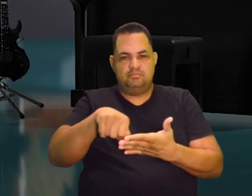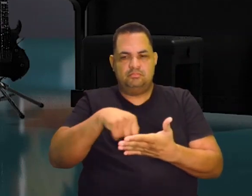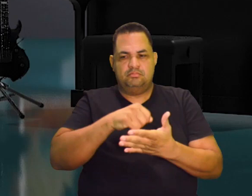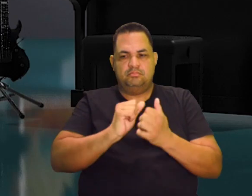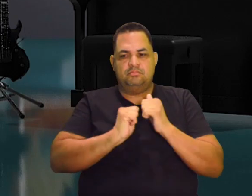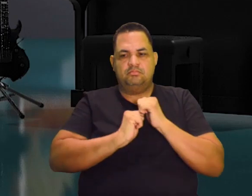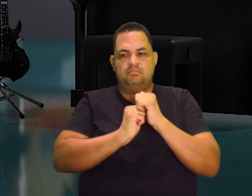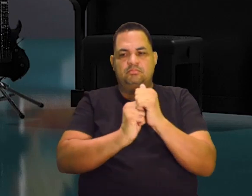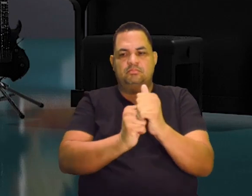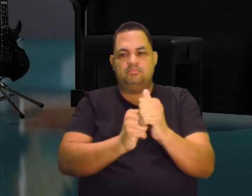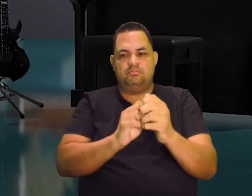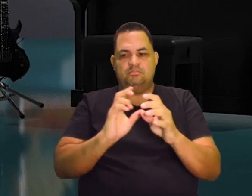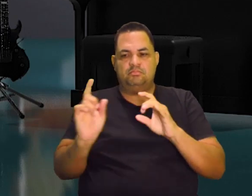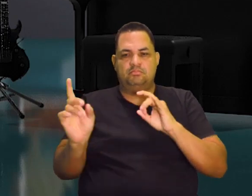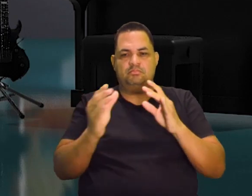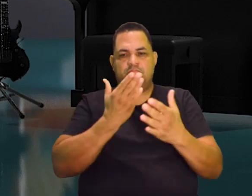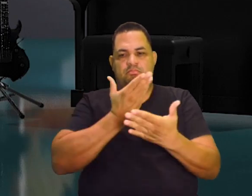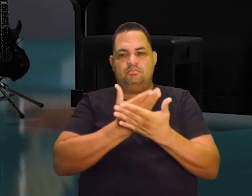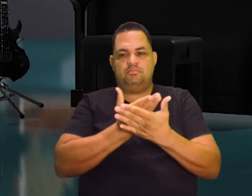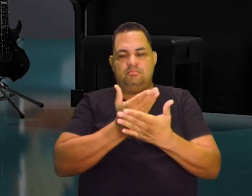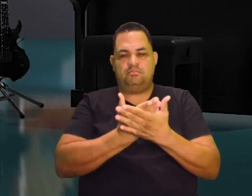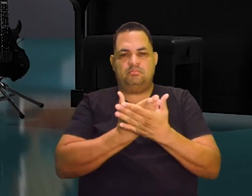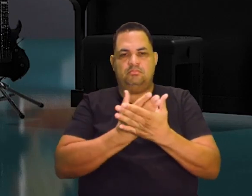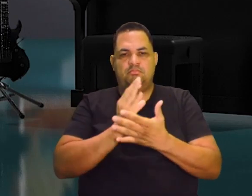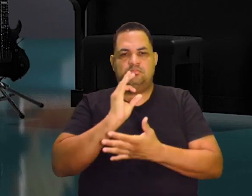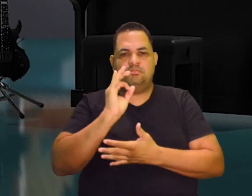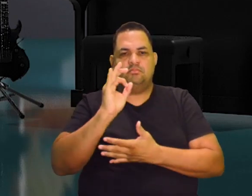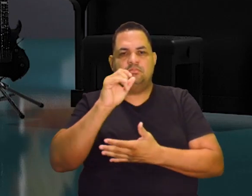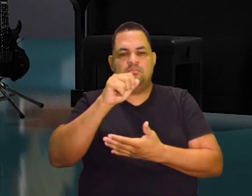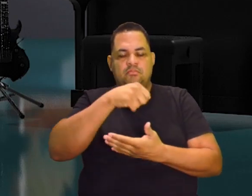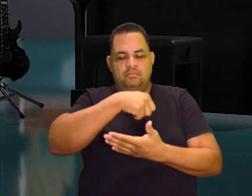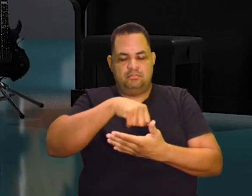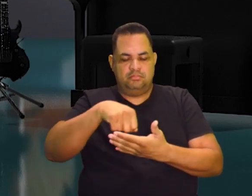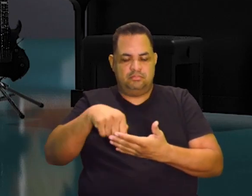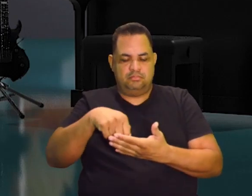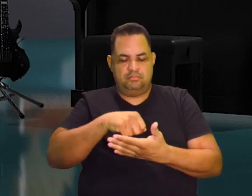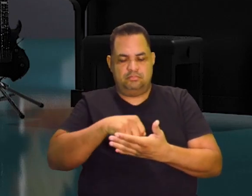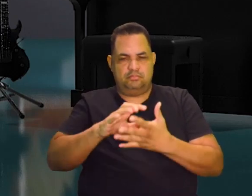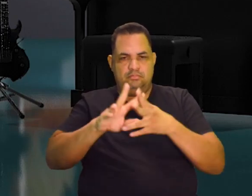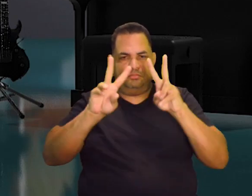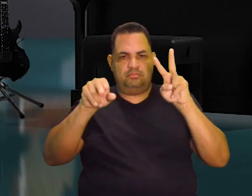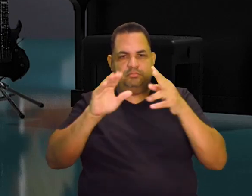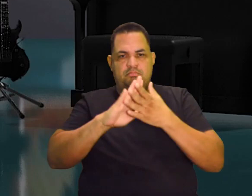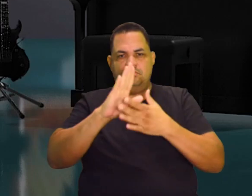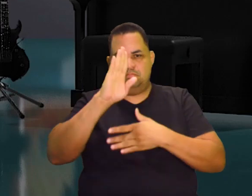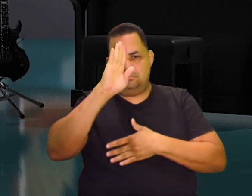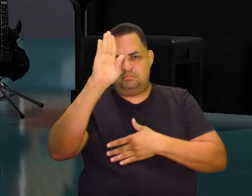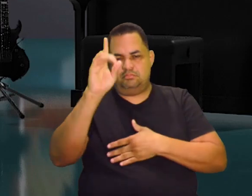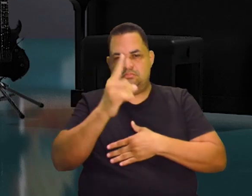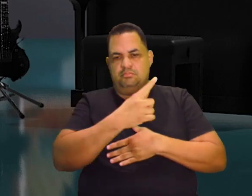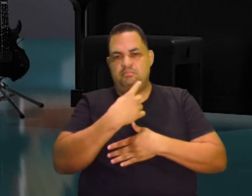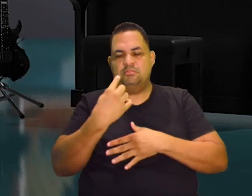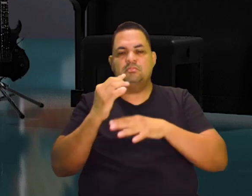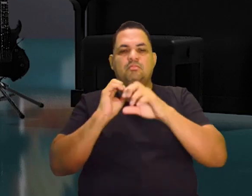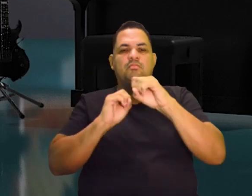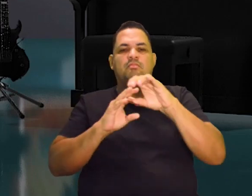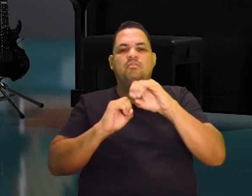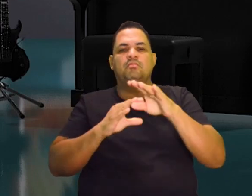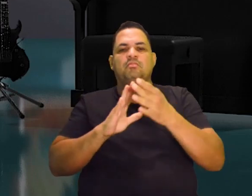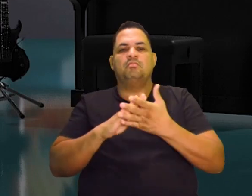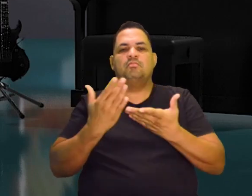cada aula, certo? Anotando os tópicos principais que nós abordamos, para que você consiga